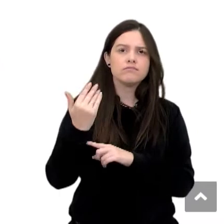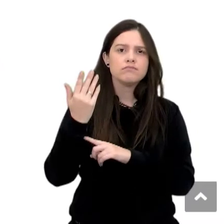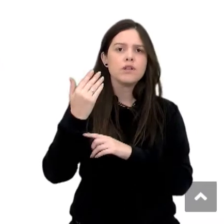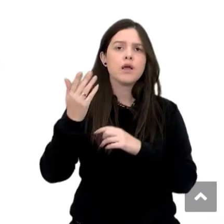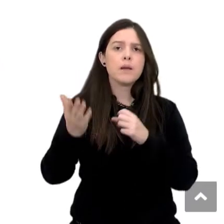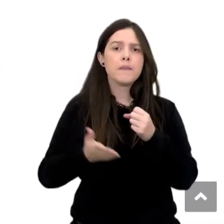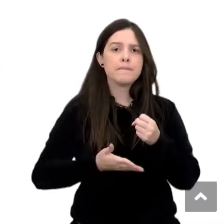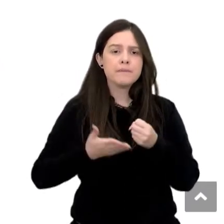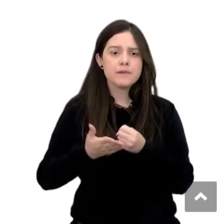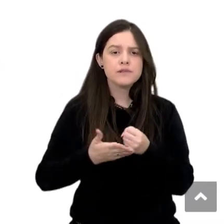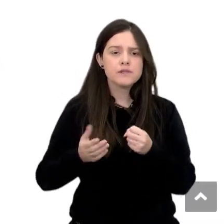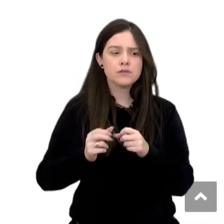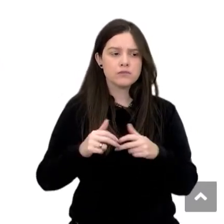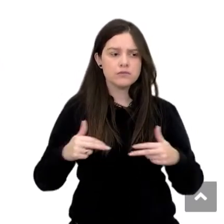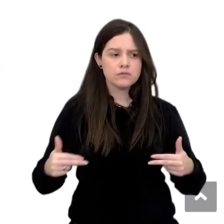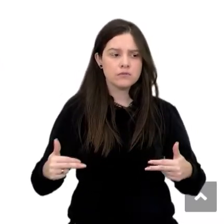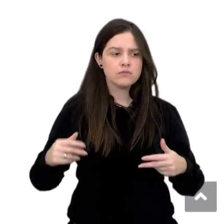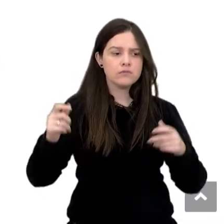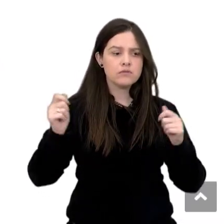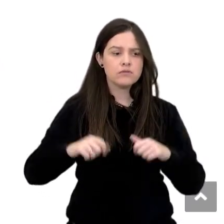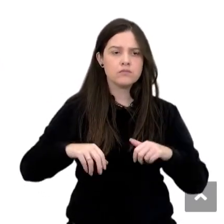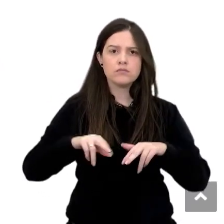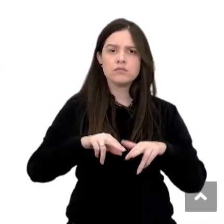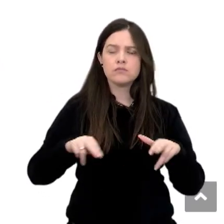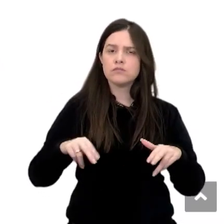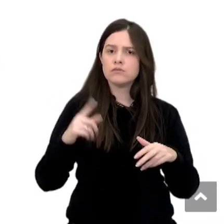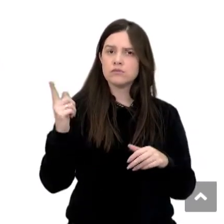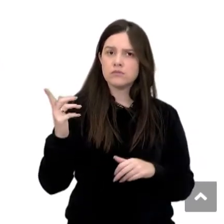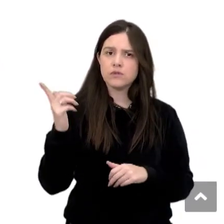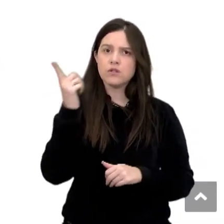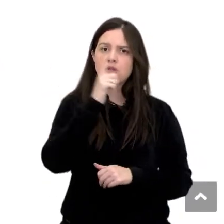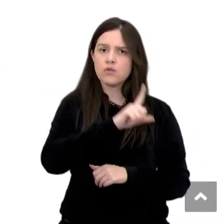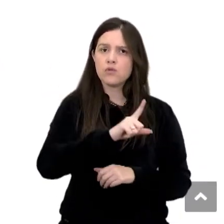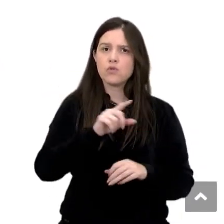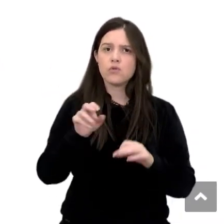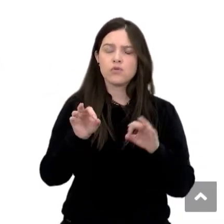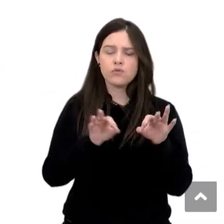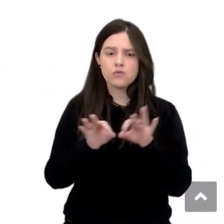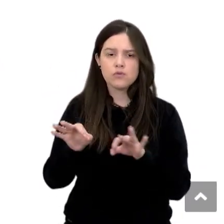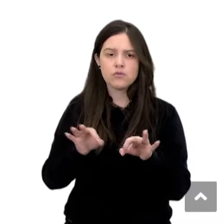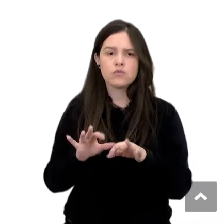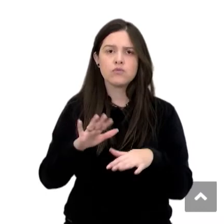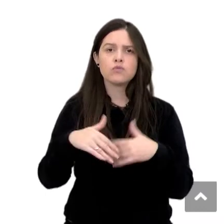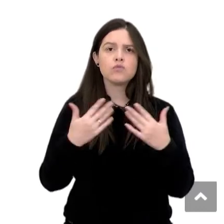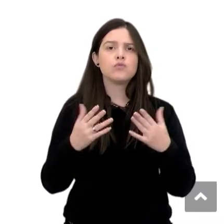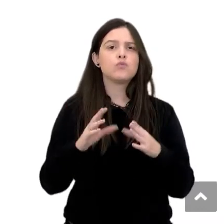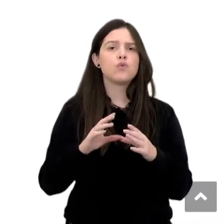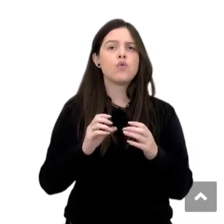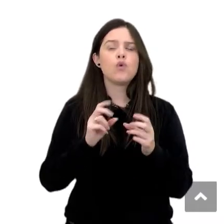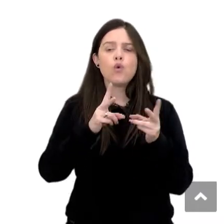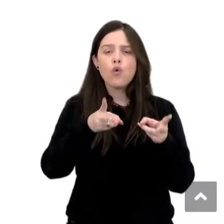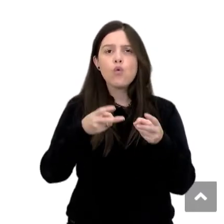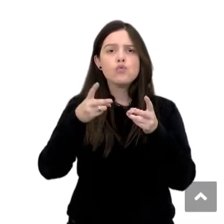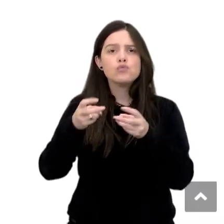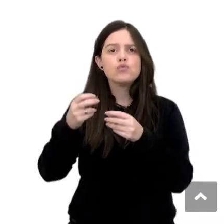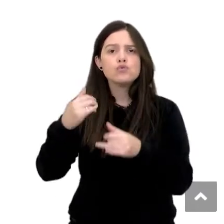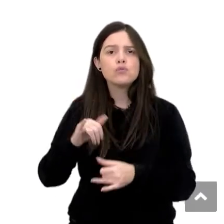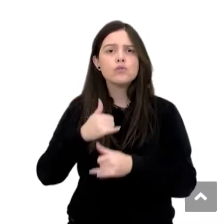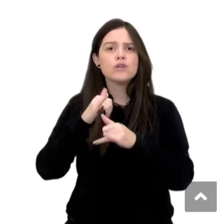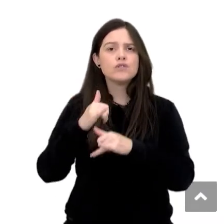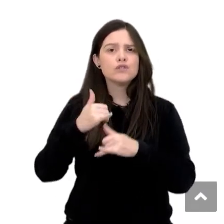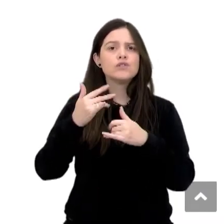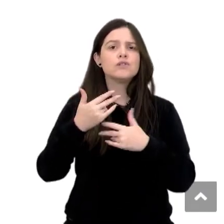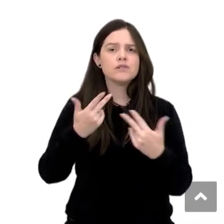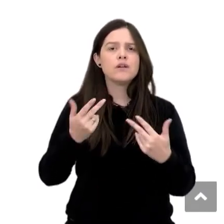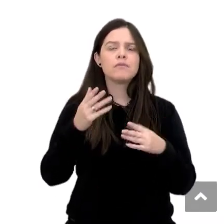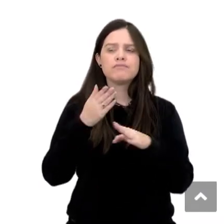energia geotérmica, né, no interior da Terra, tem relatado considerável economia no consumo de energia para